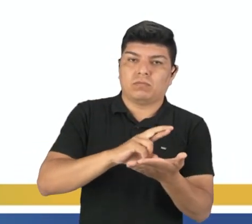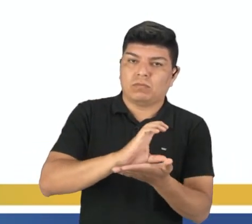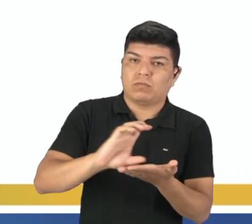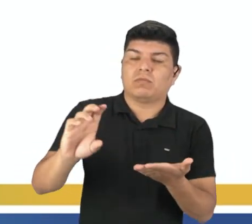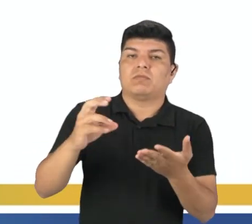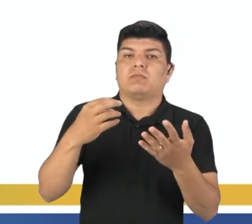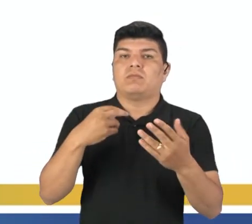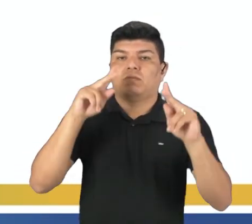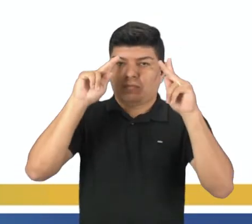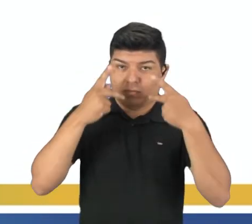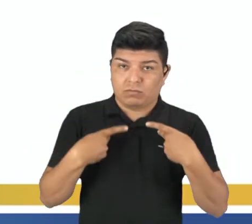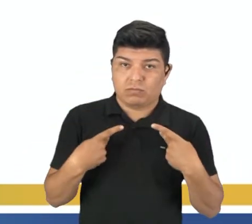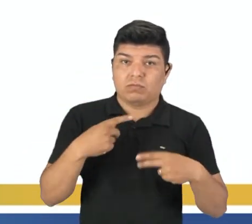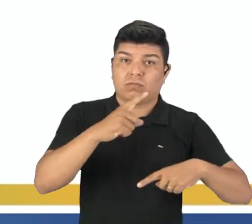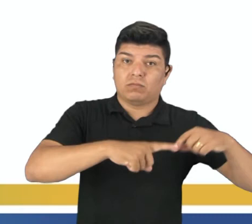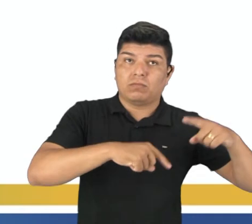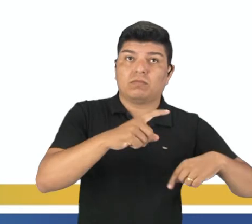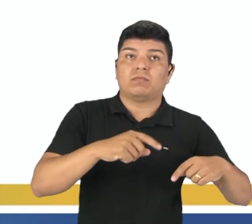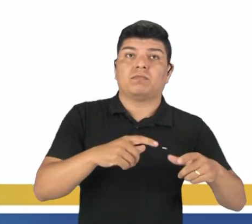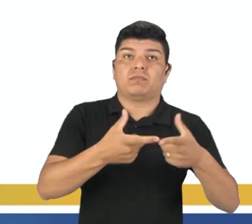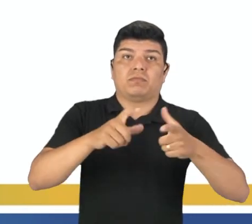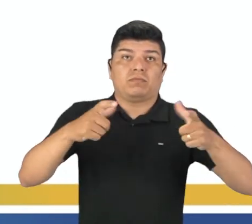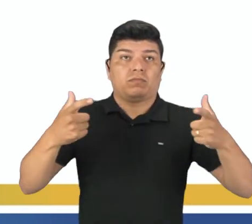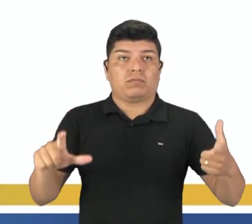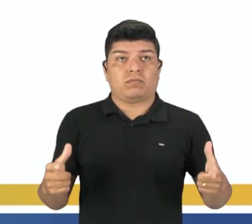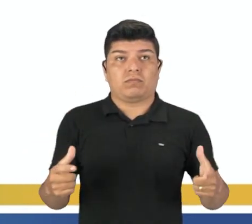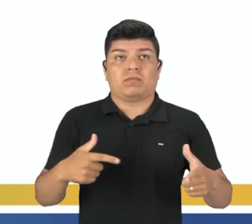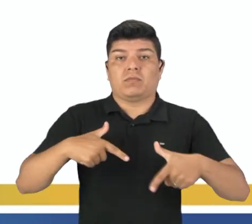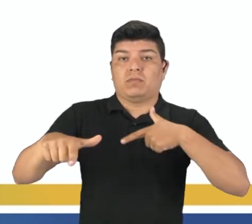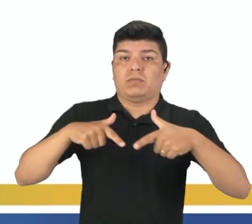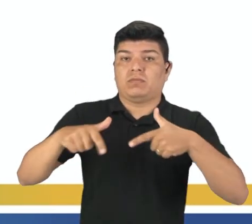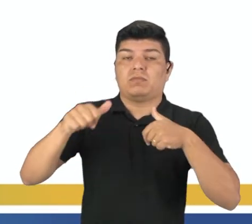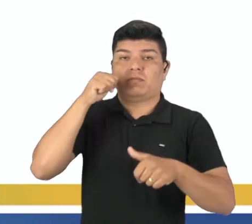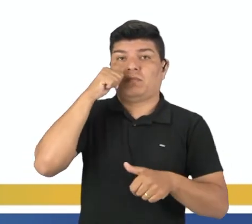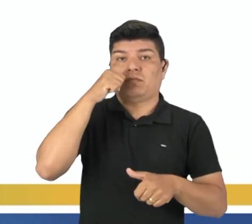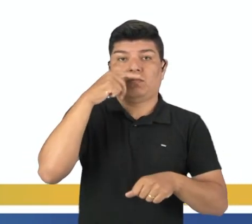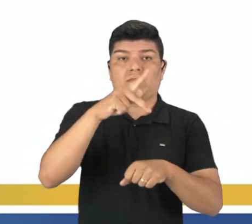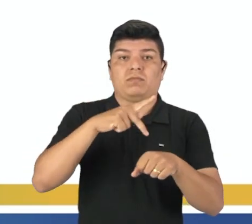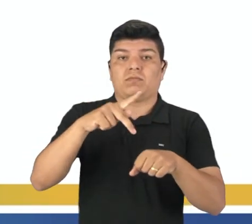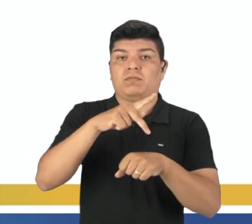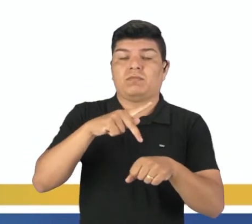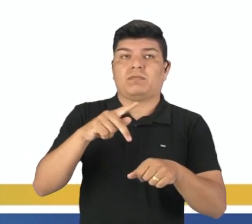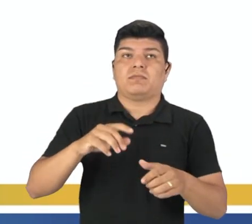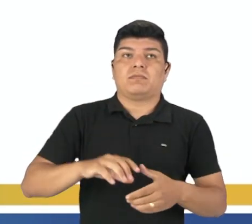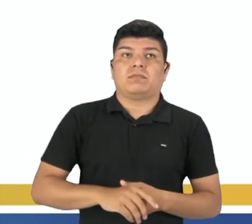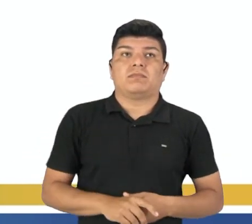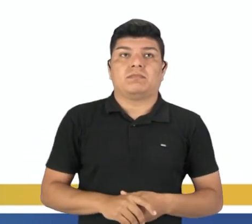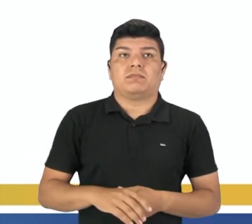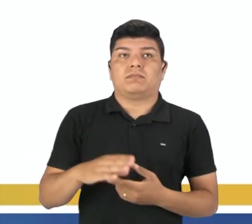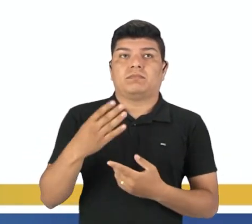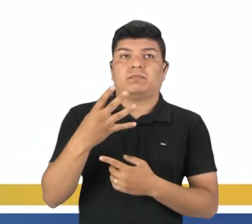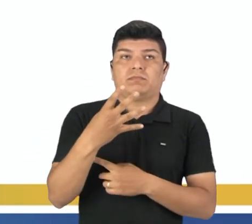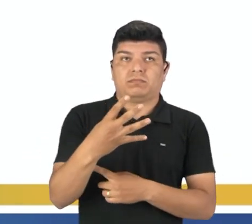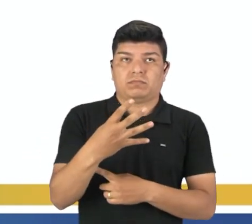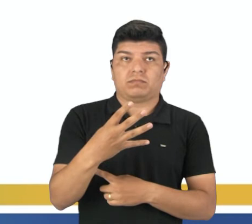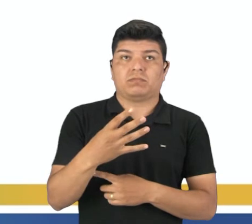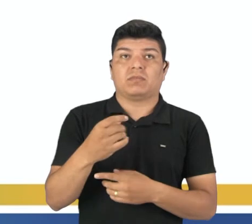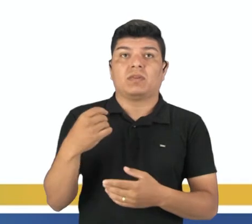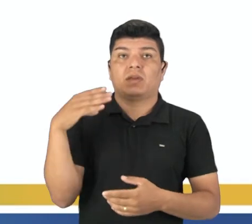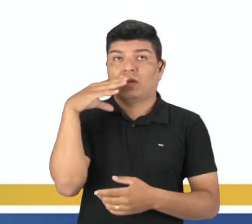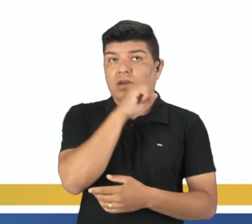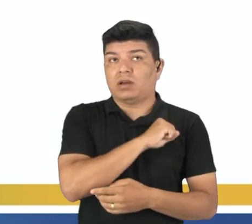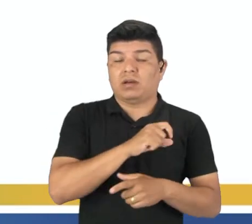materiais. 3. Aumentado o apelo ao trabalho feminino nos países aliados. E 4.